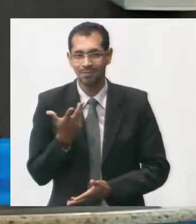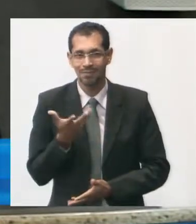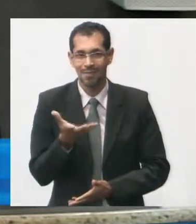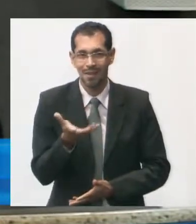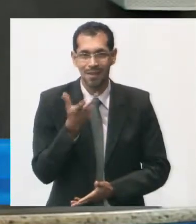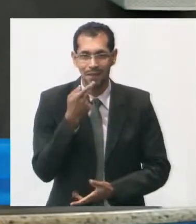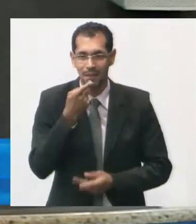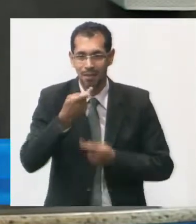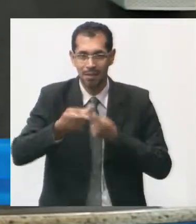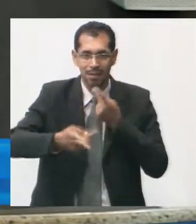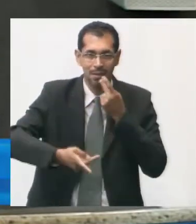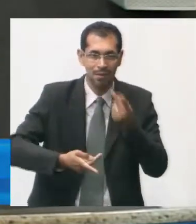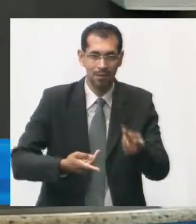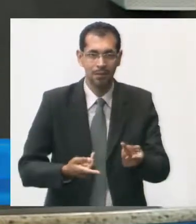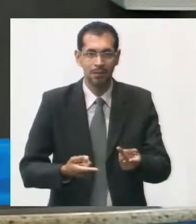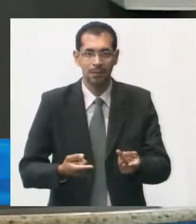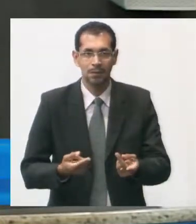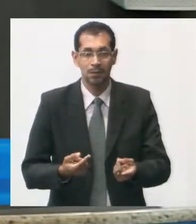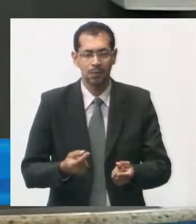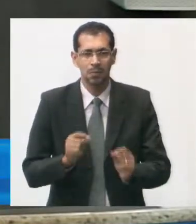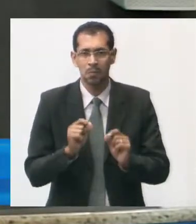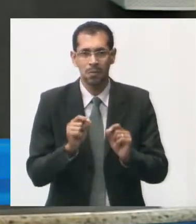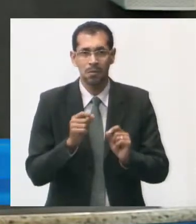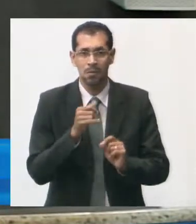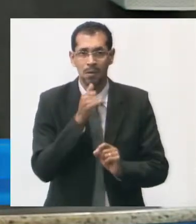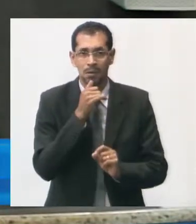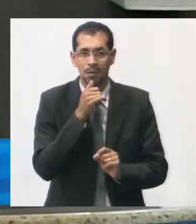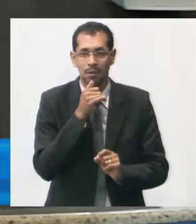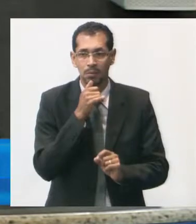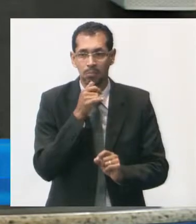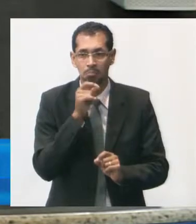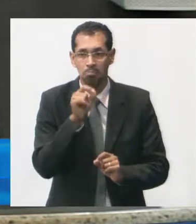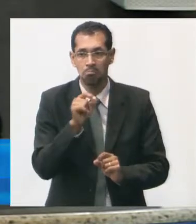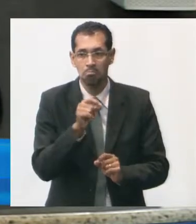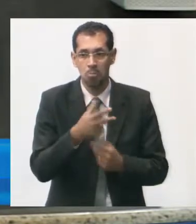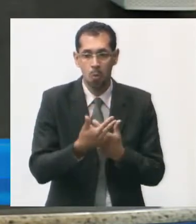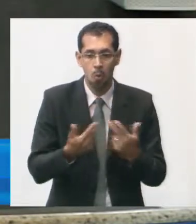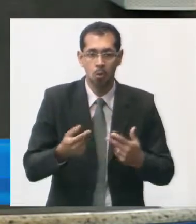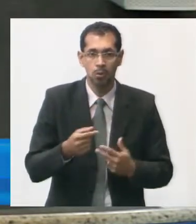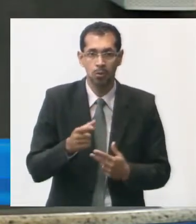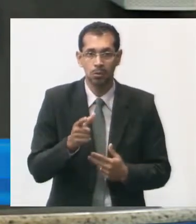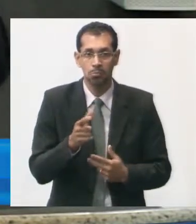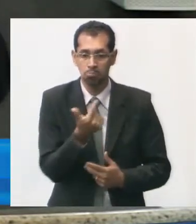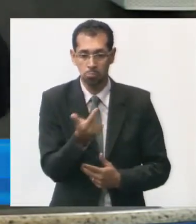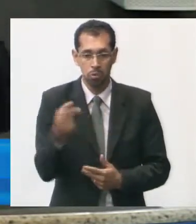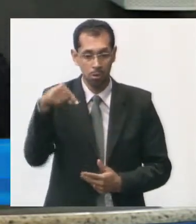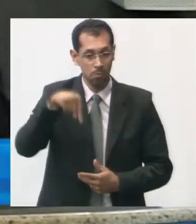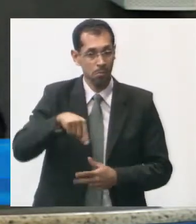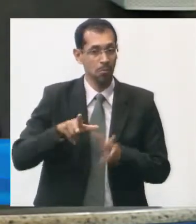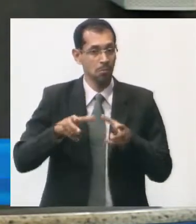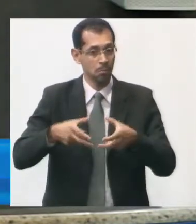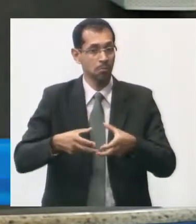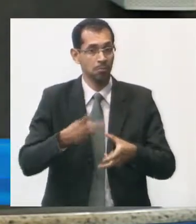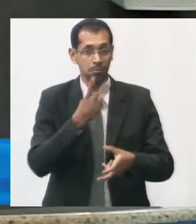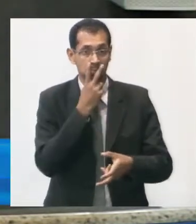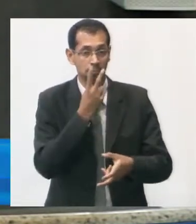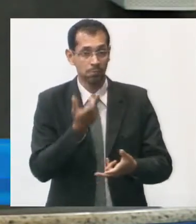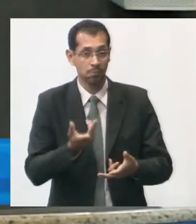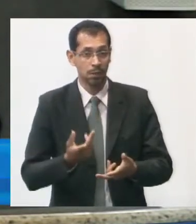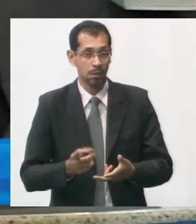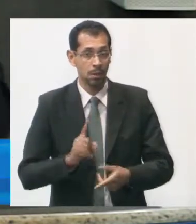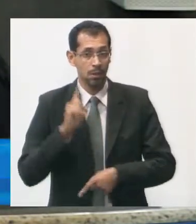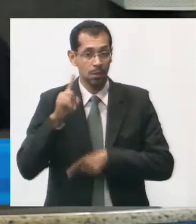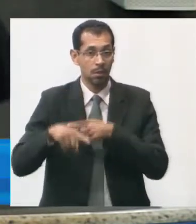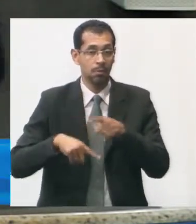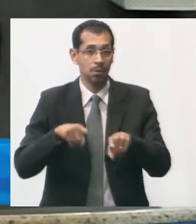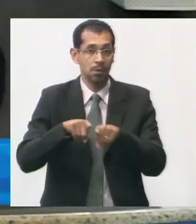coisas que não existem nessa casa, vereador. Inclusive vão lá e fazem suas autodefesas